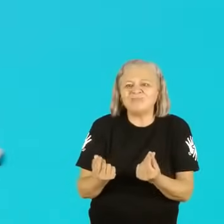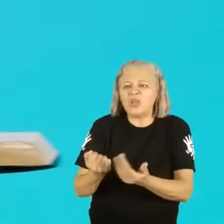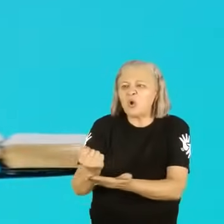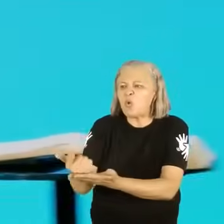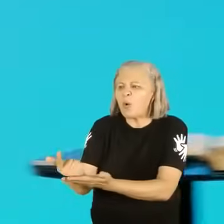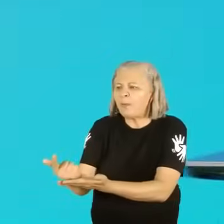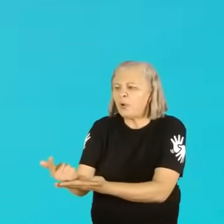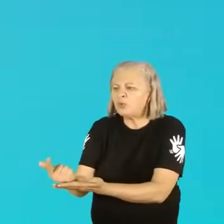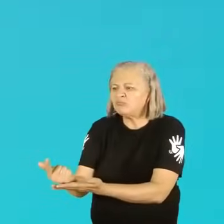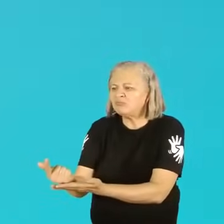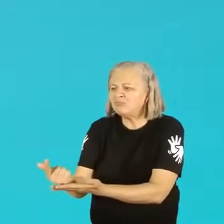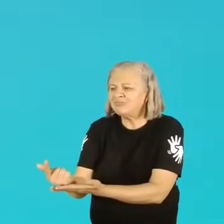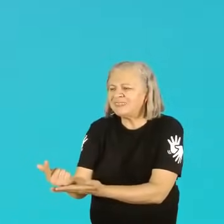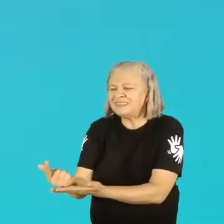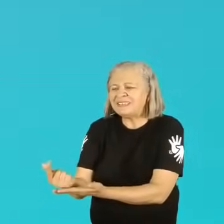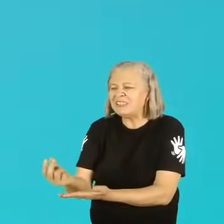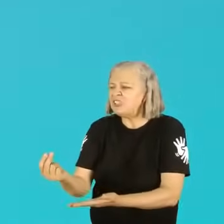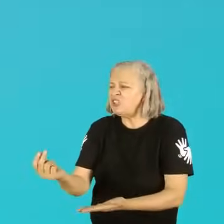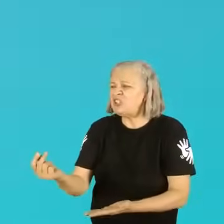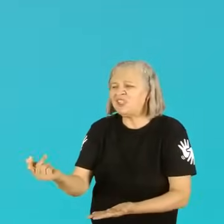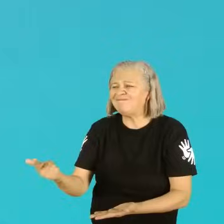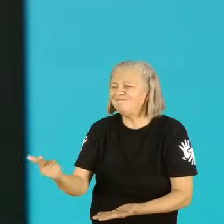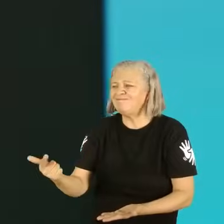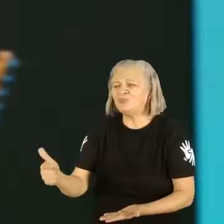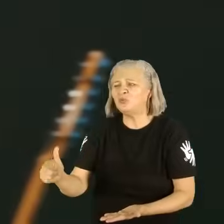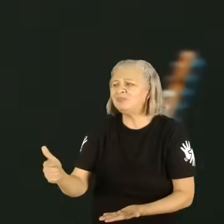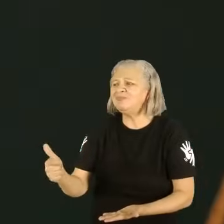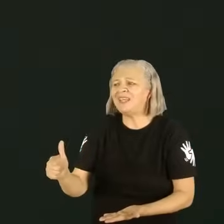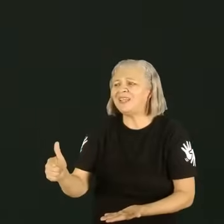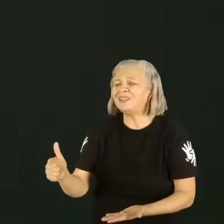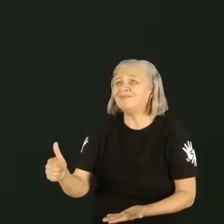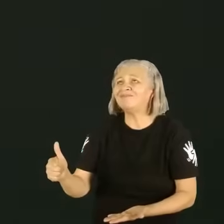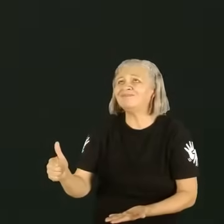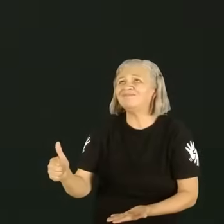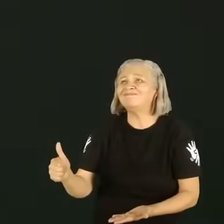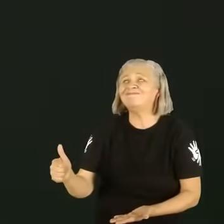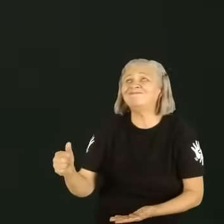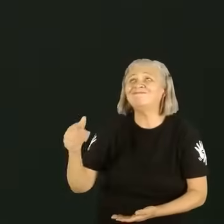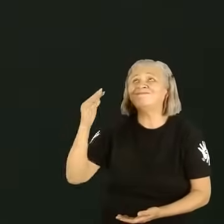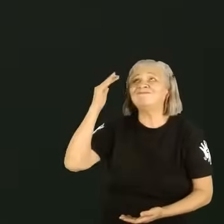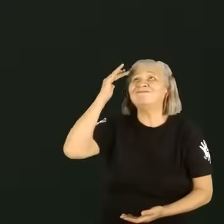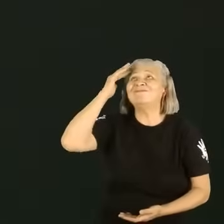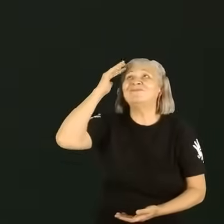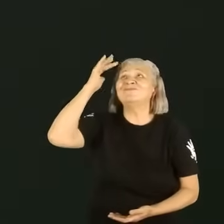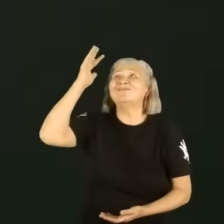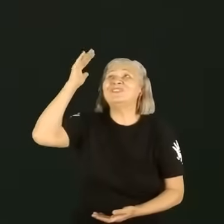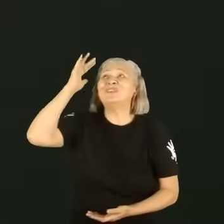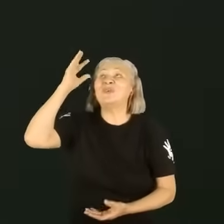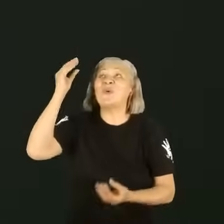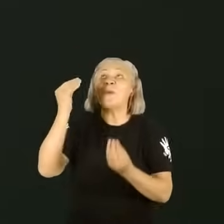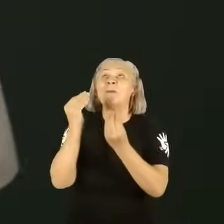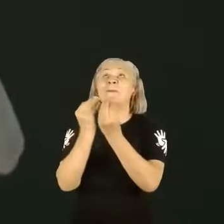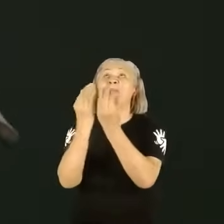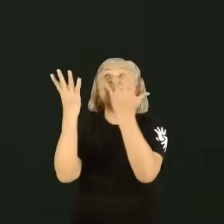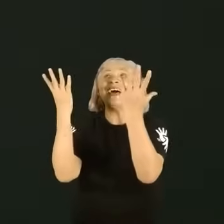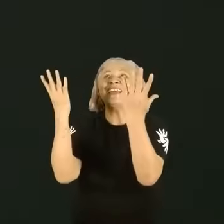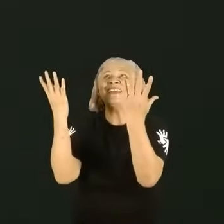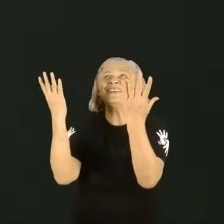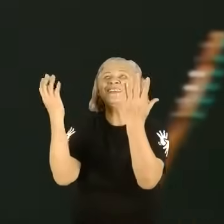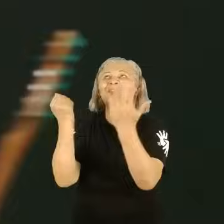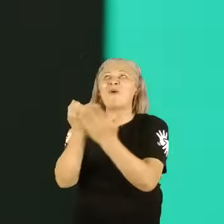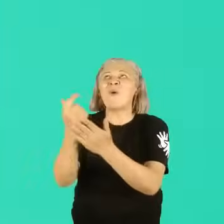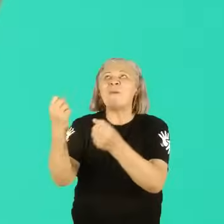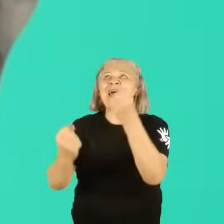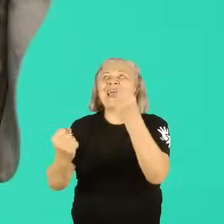o testemunho? Eu peguei direito. E ela já sonhou com um milagre. Meu irmão, olha só como se repete